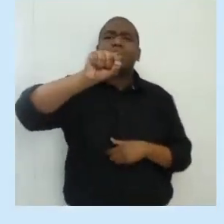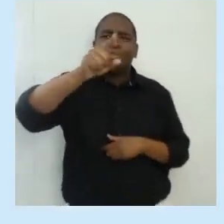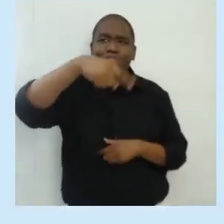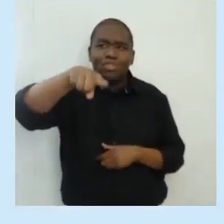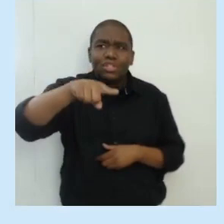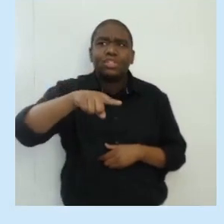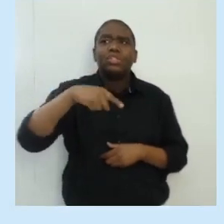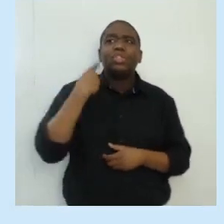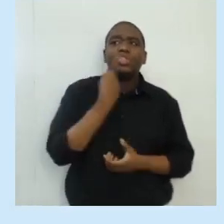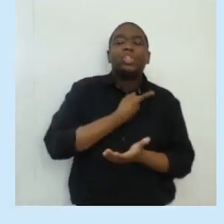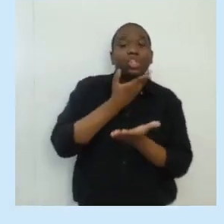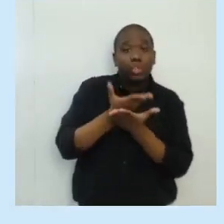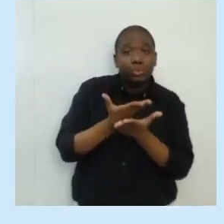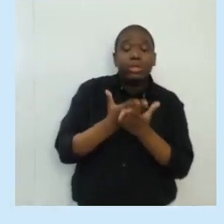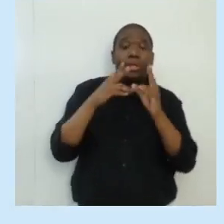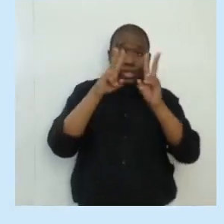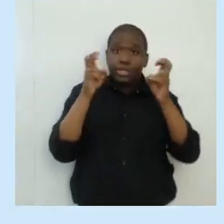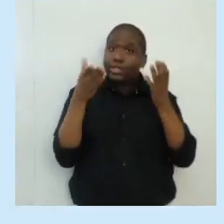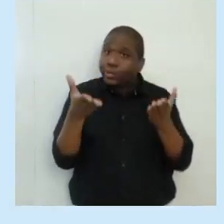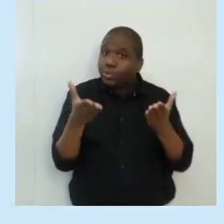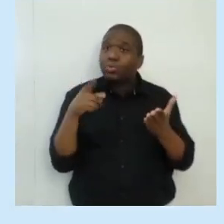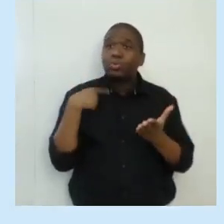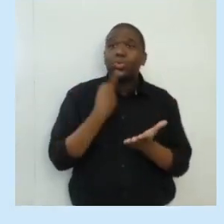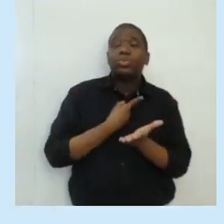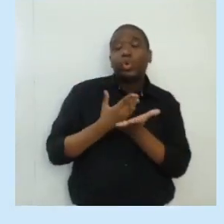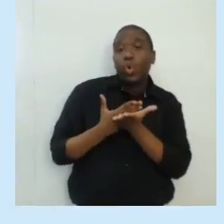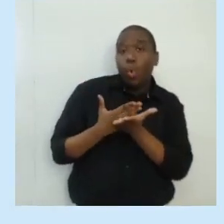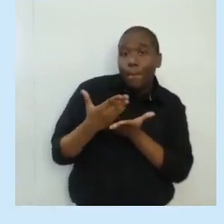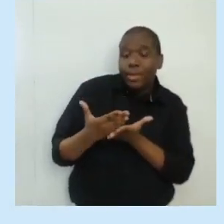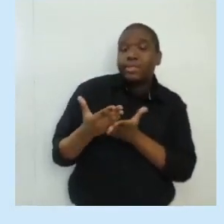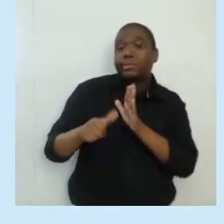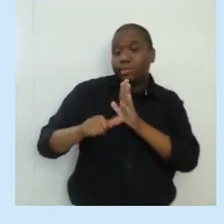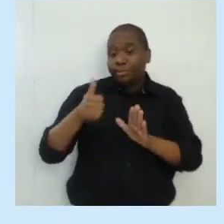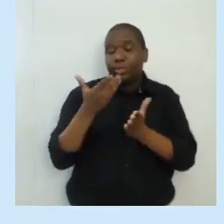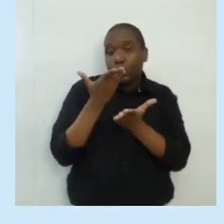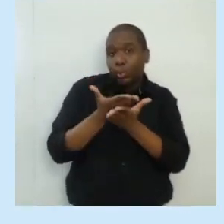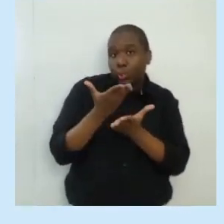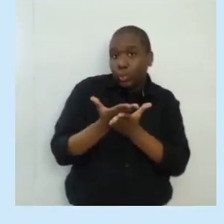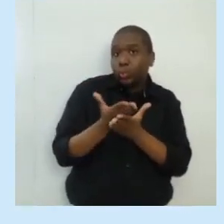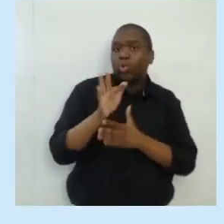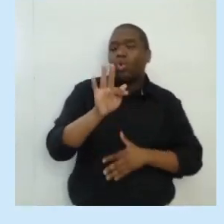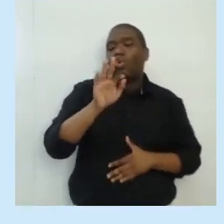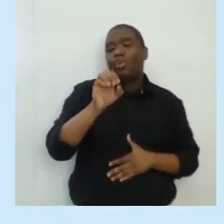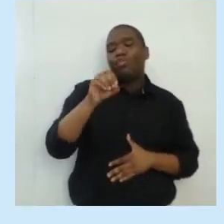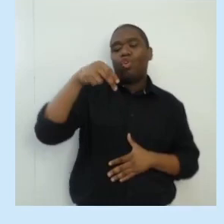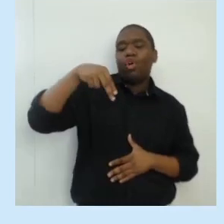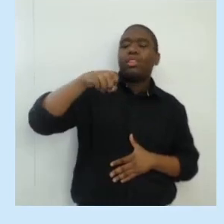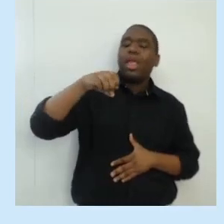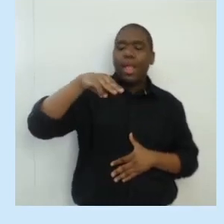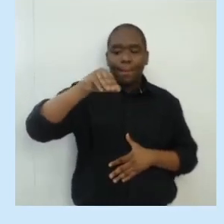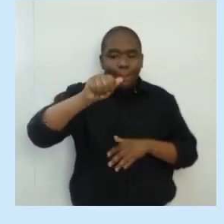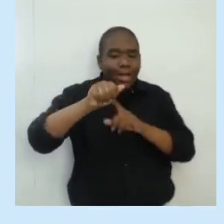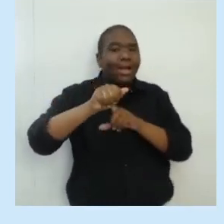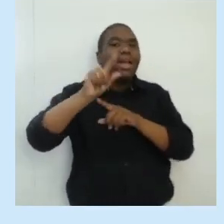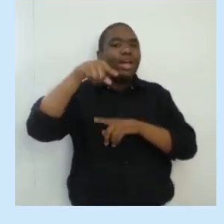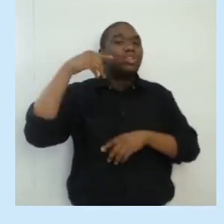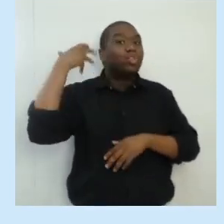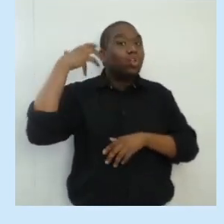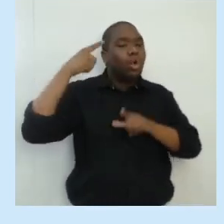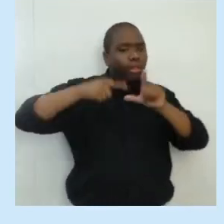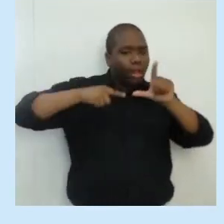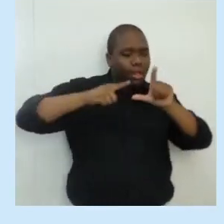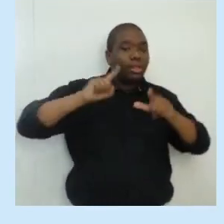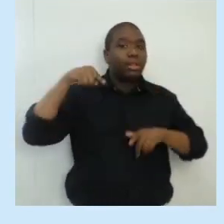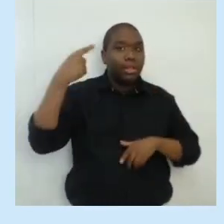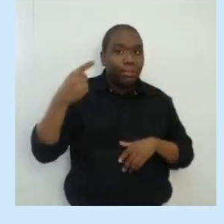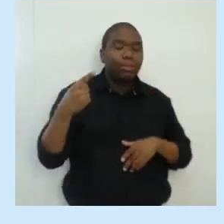estudar a ortografia, a gente inicia com o estudo dos fonemas, das letras e a gente vai ampliando de